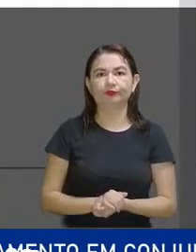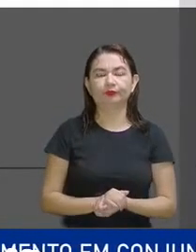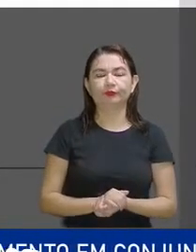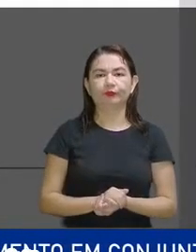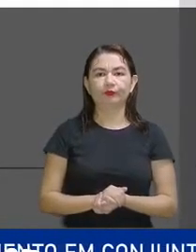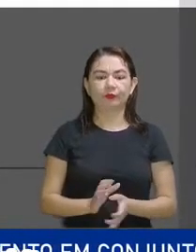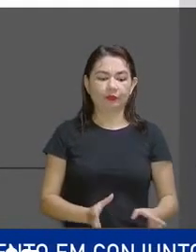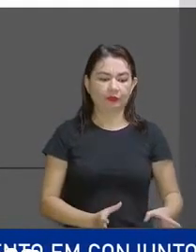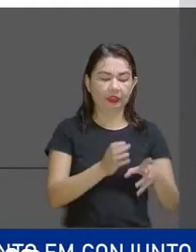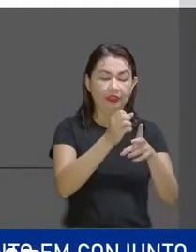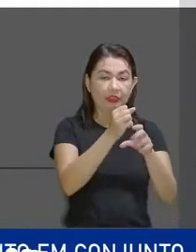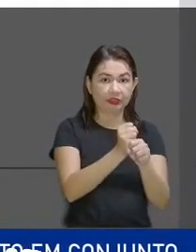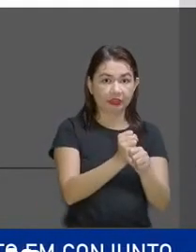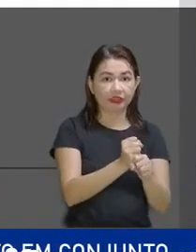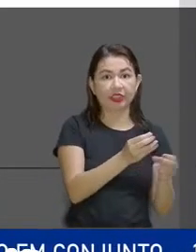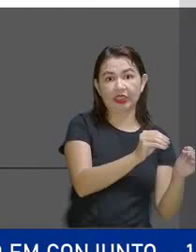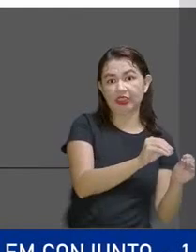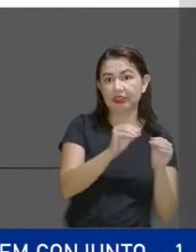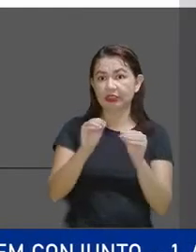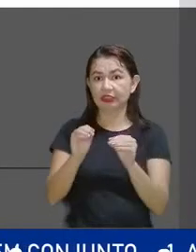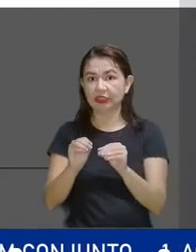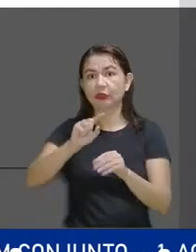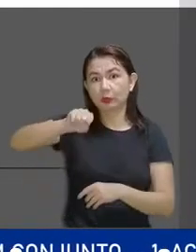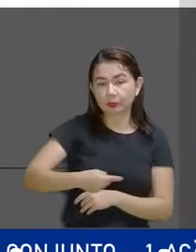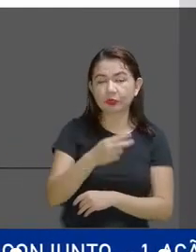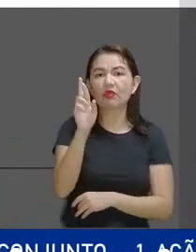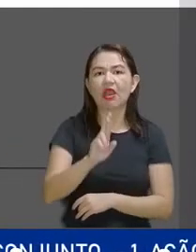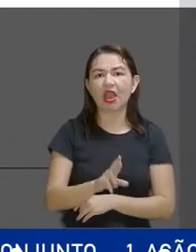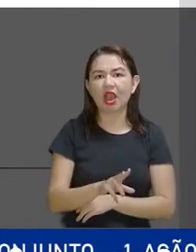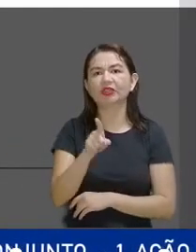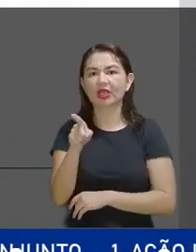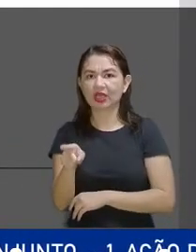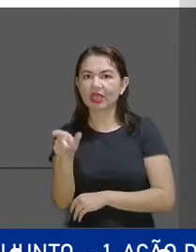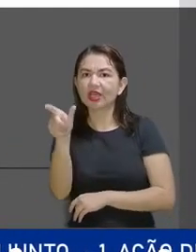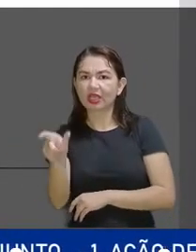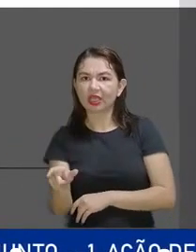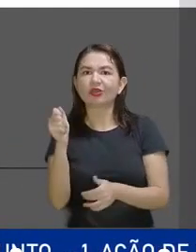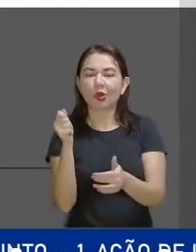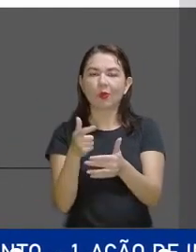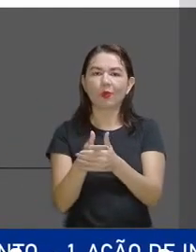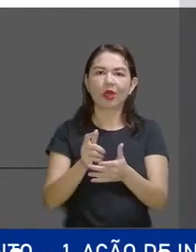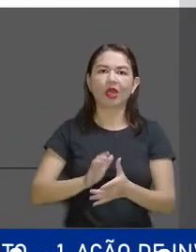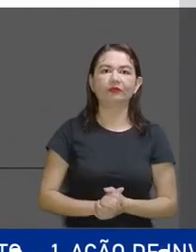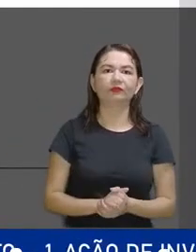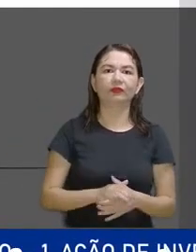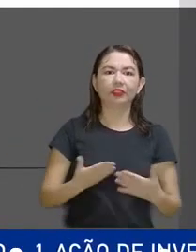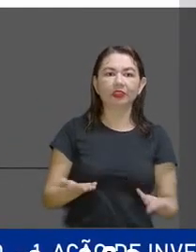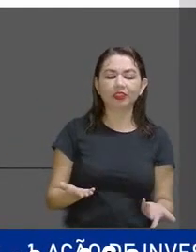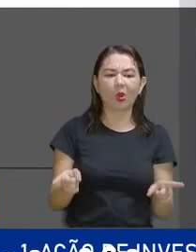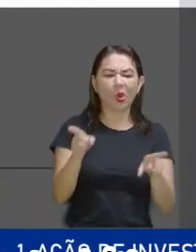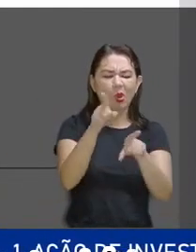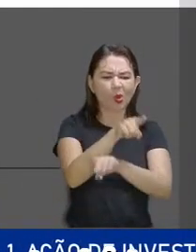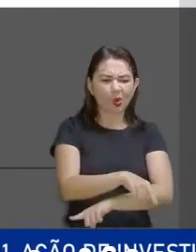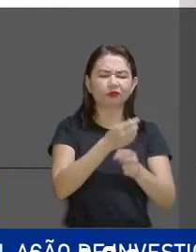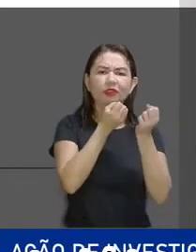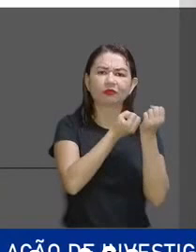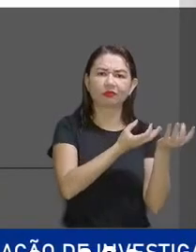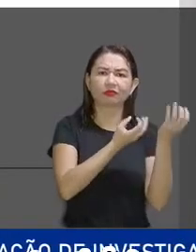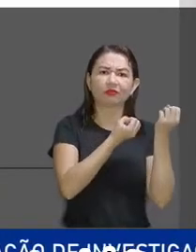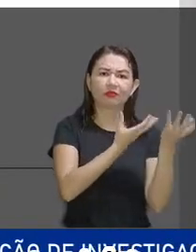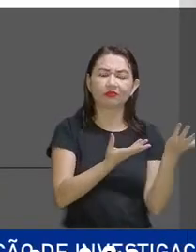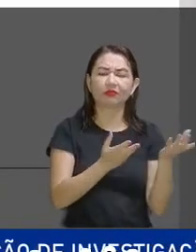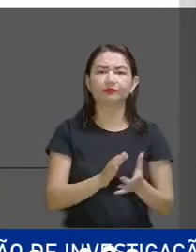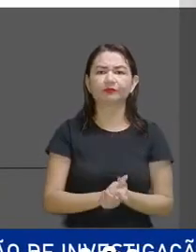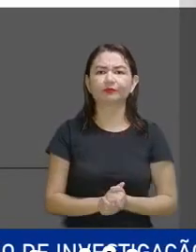R$ 1.000 ao investigado para que ele comprasse os kits. Tal divergência mina a credibilidade dos depoimentos prestados, os quais tentam fazer crer a